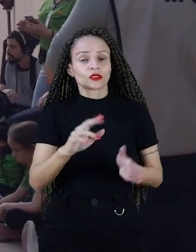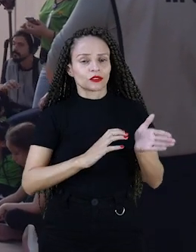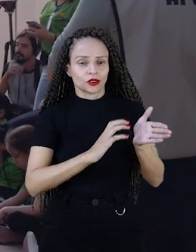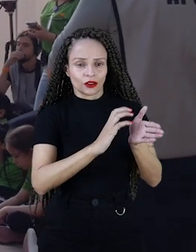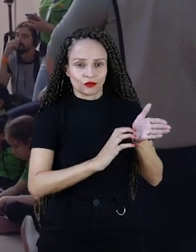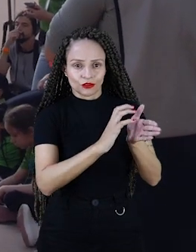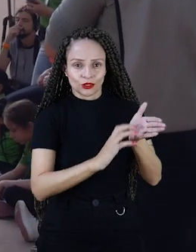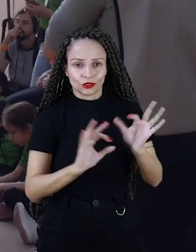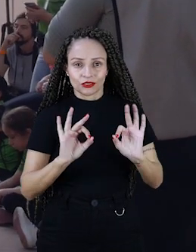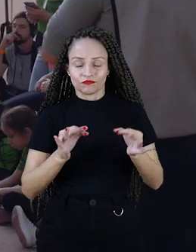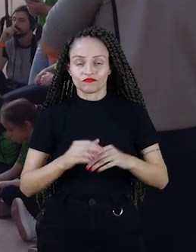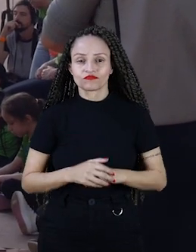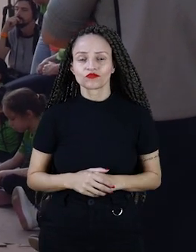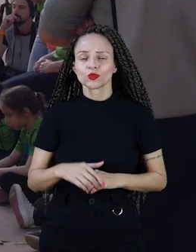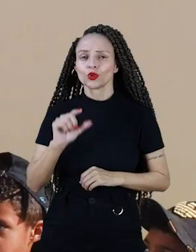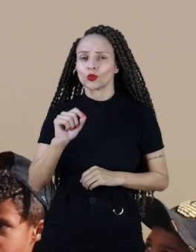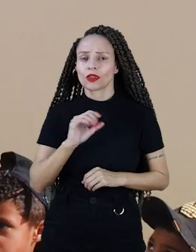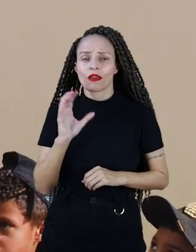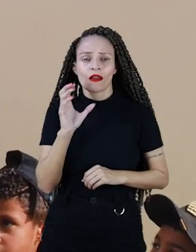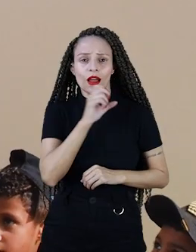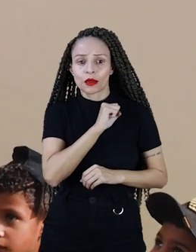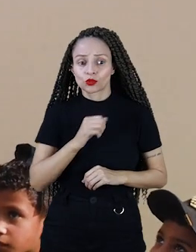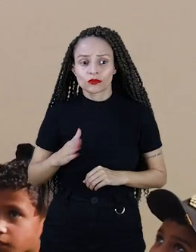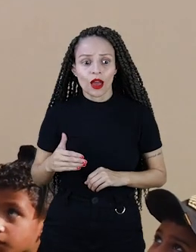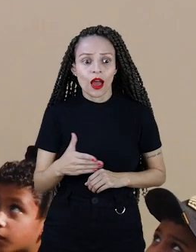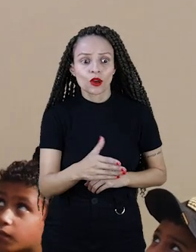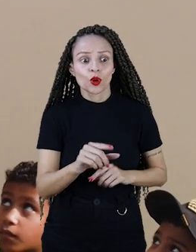né. O que que é muito rápido na água?